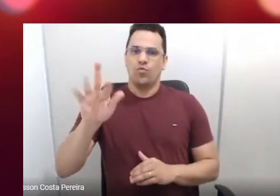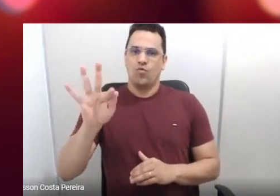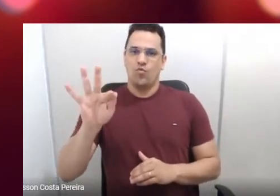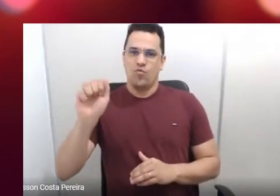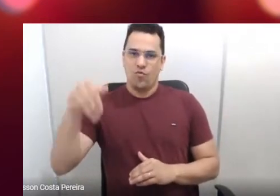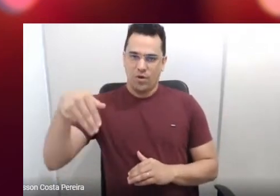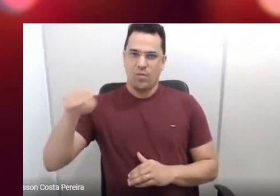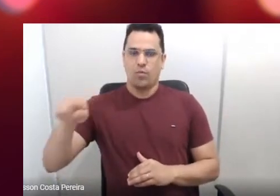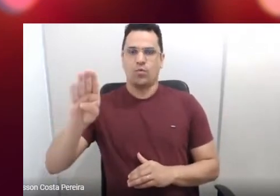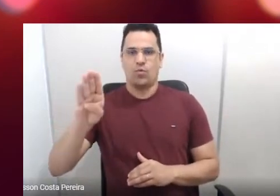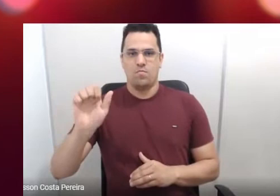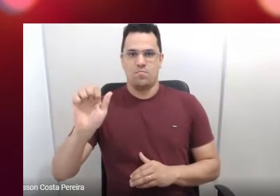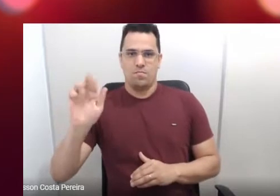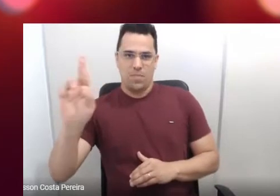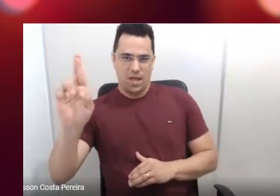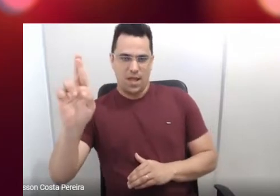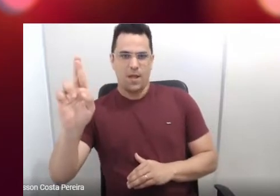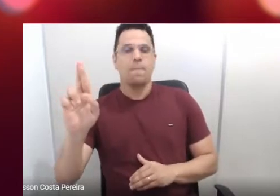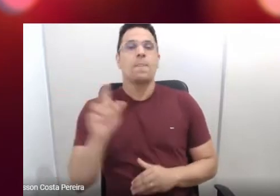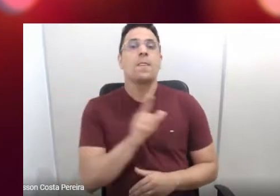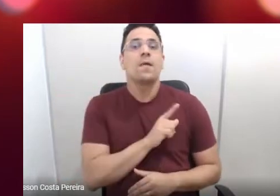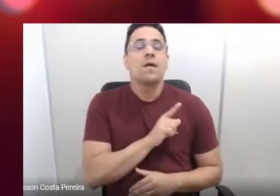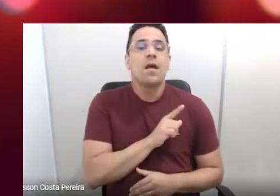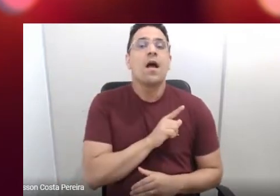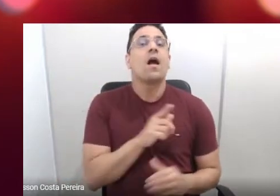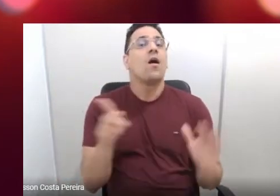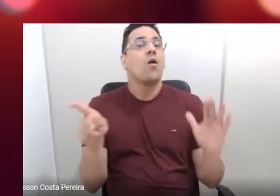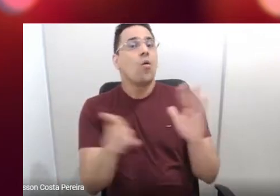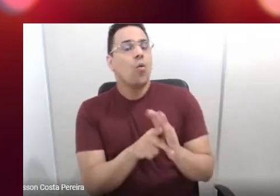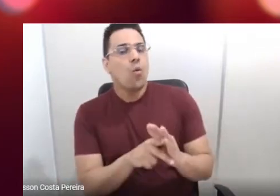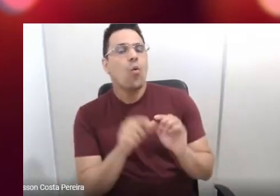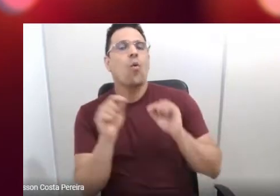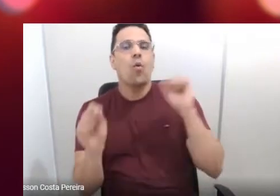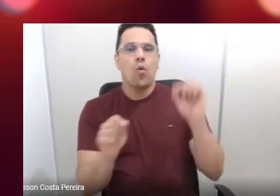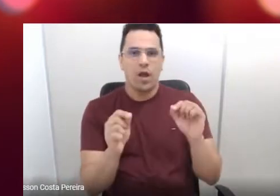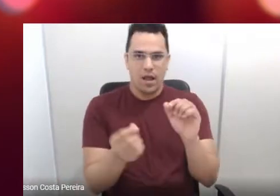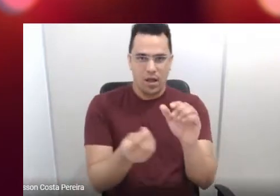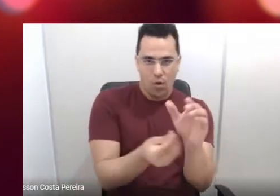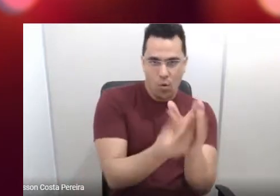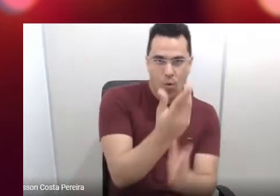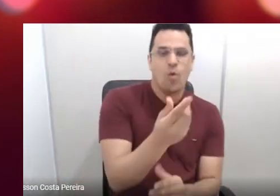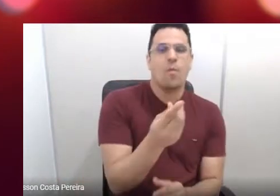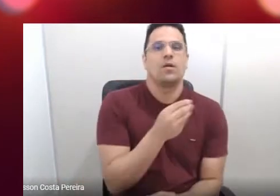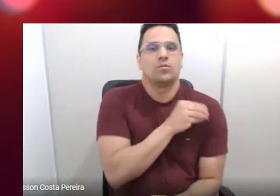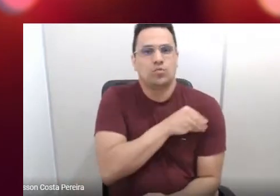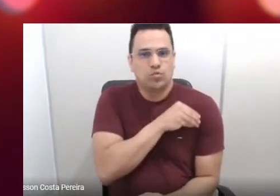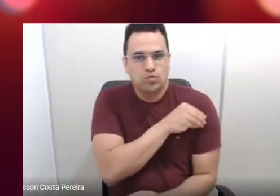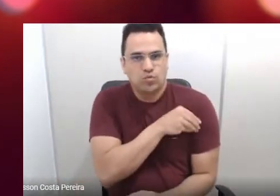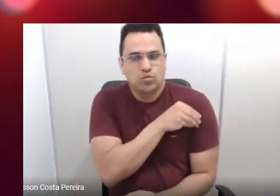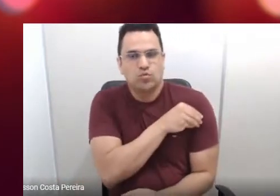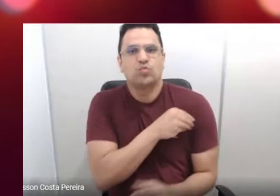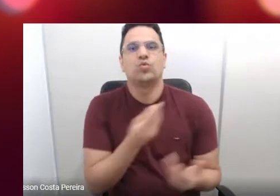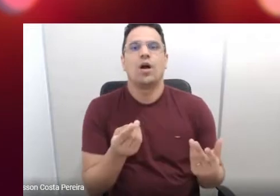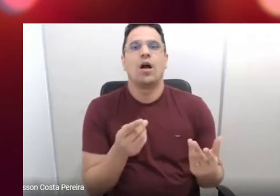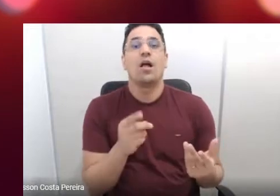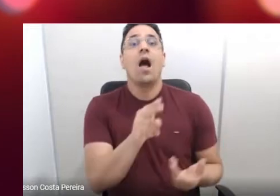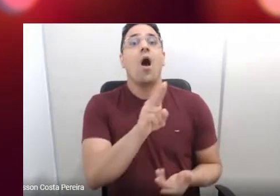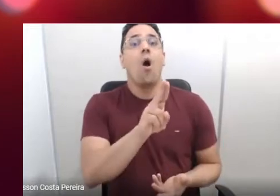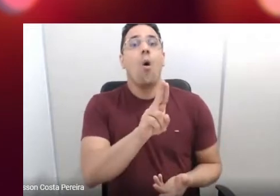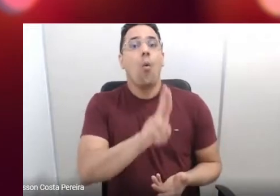www.i7.fam.edu.br e, entre elas, as de maior relevância foi a confecção de álcool em gel, a diluição do